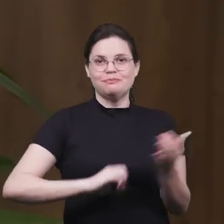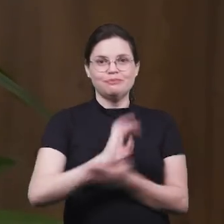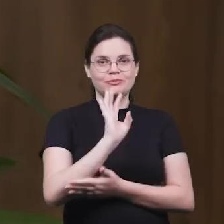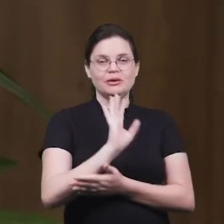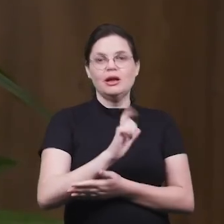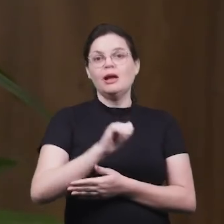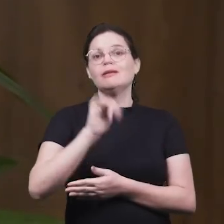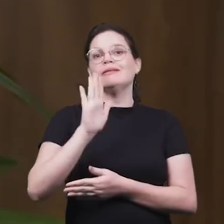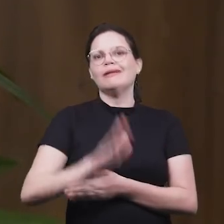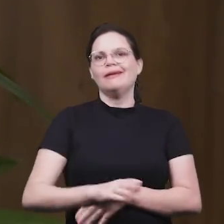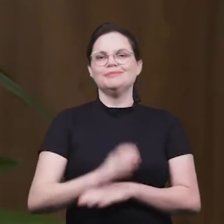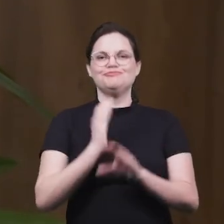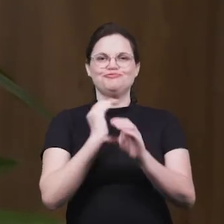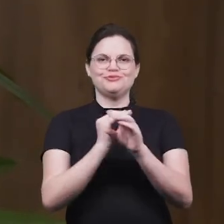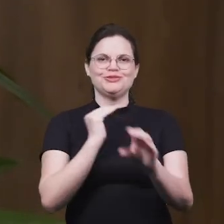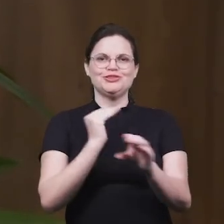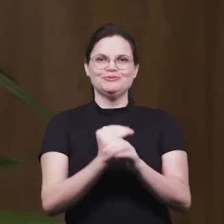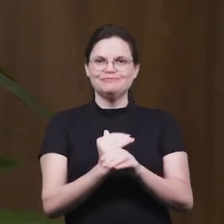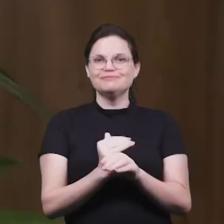E eu me senti